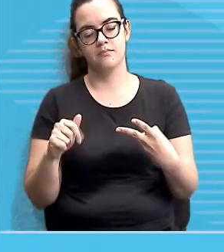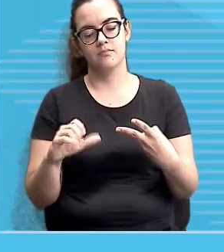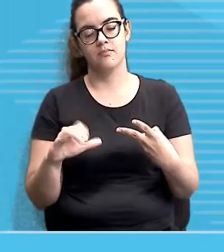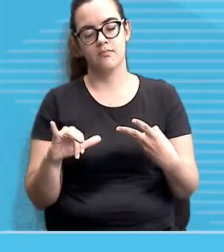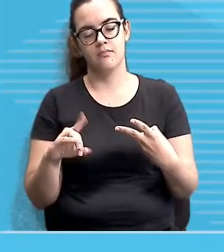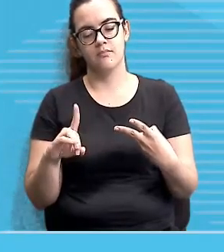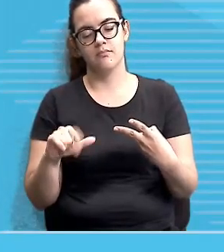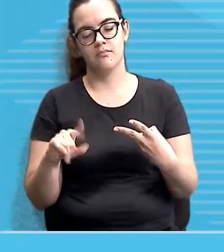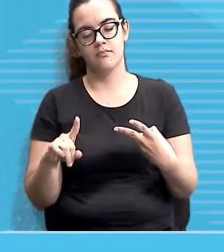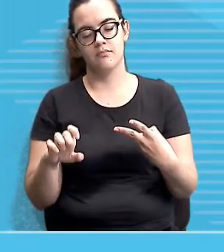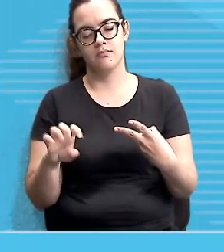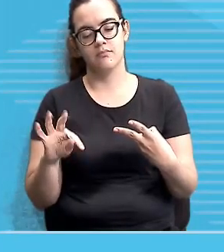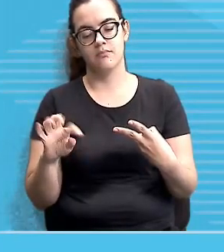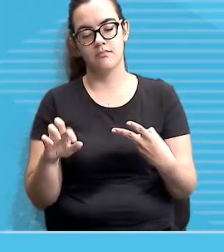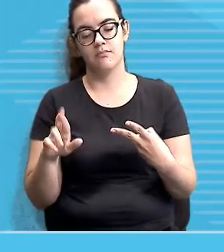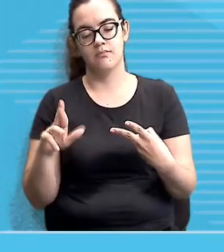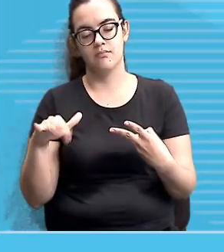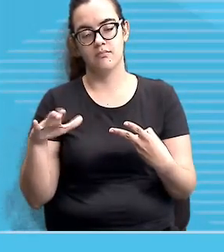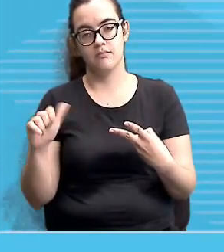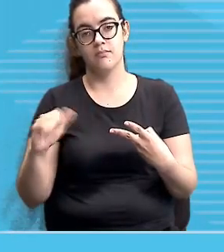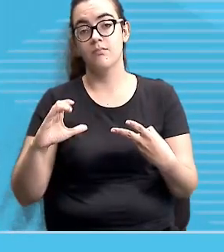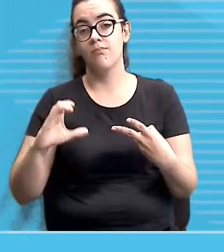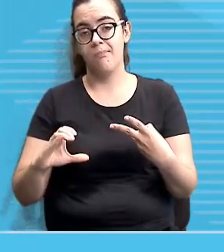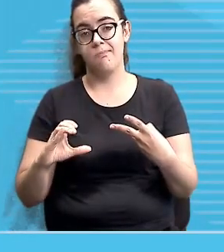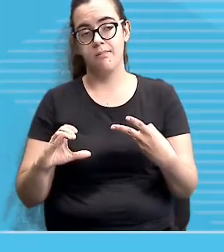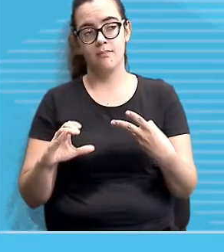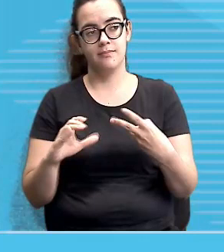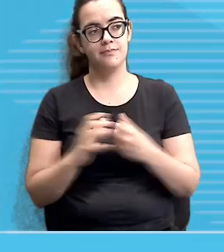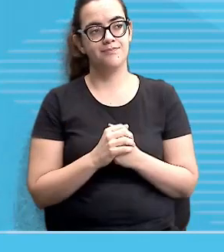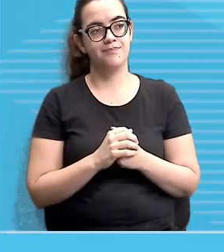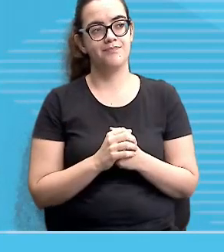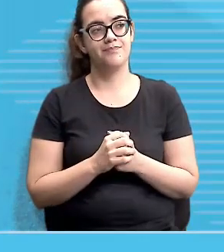calor ah